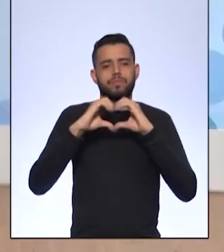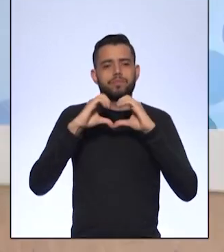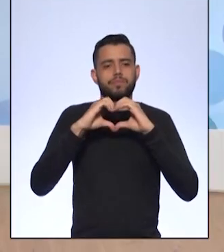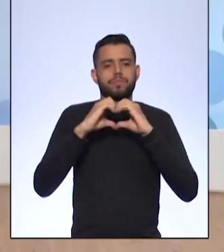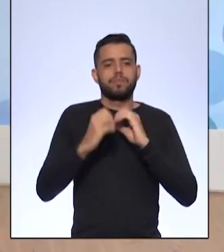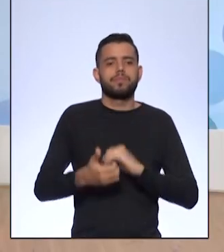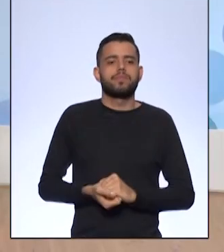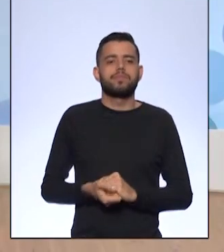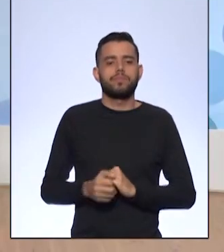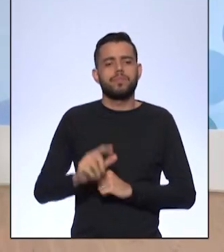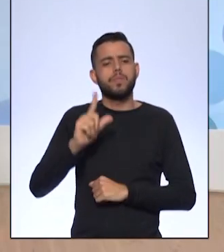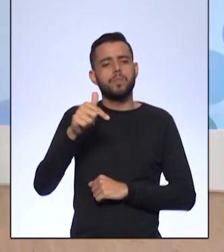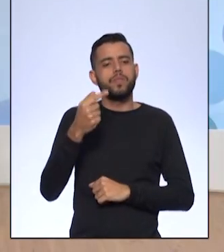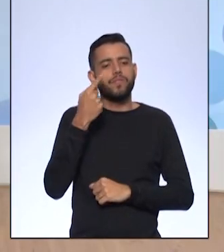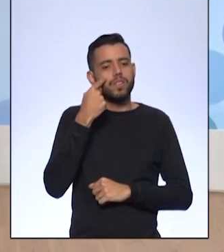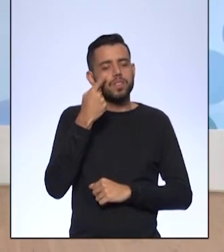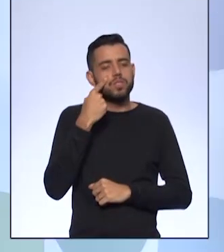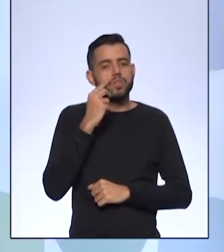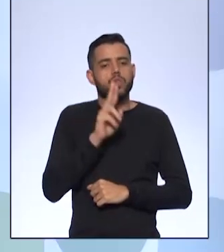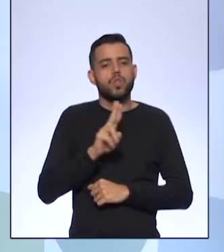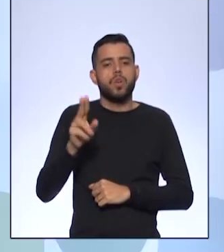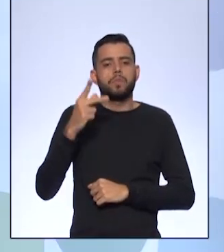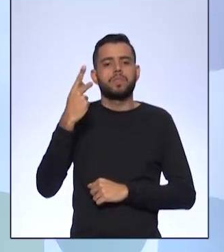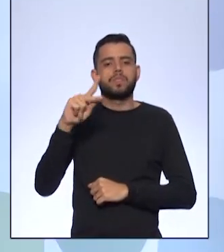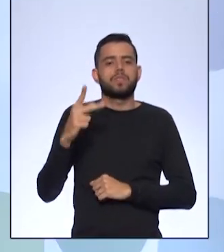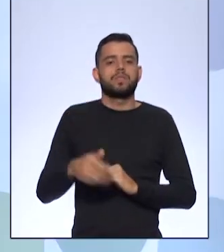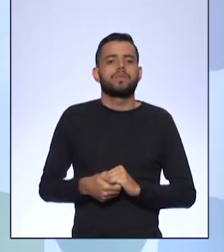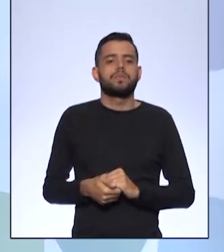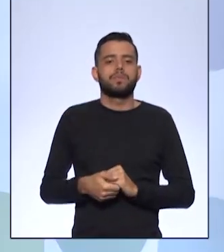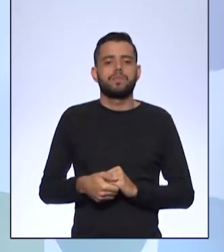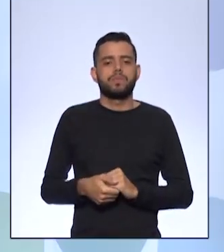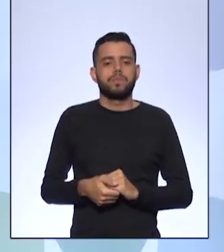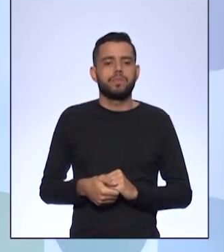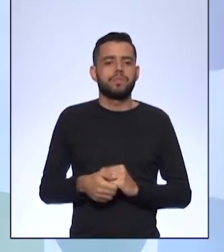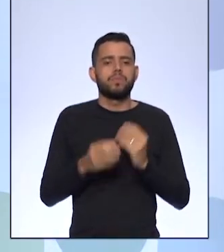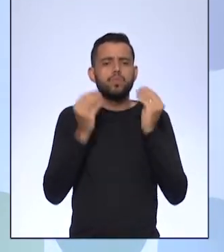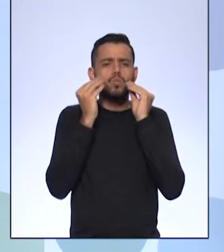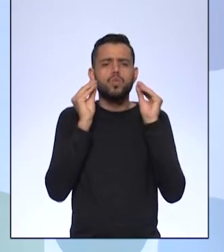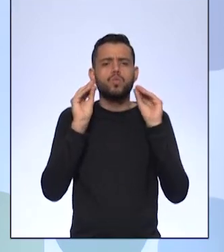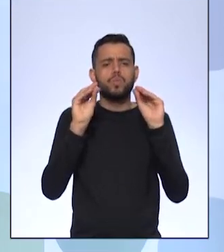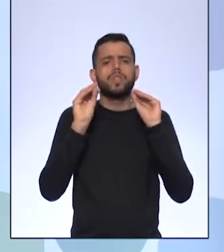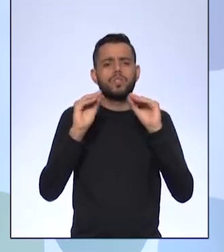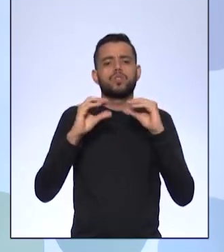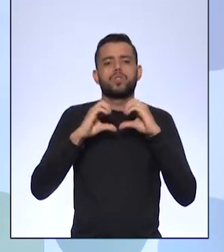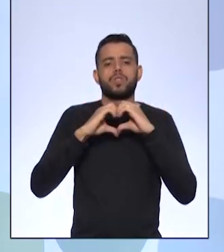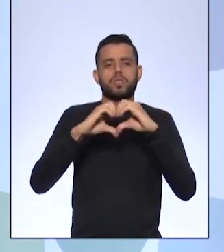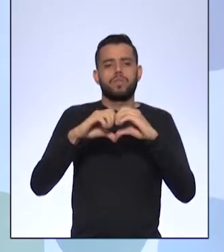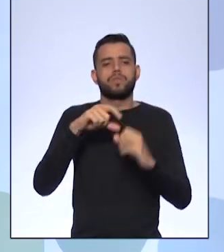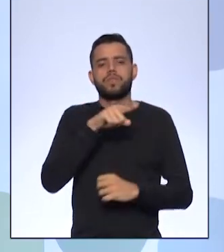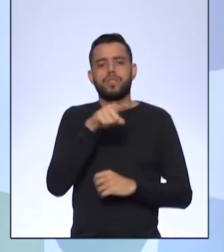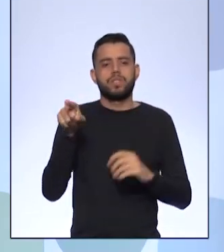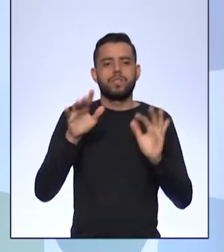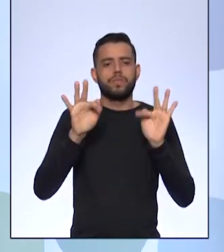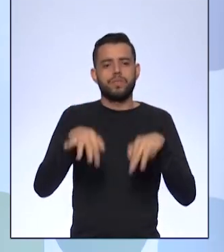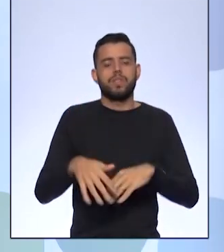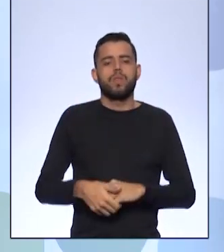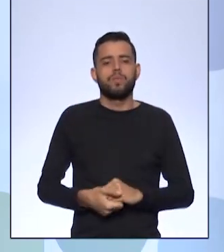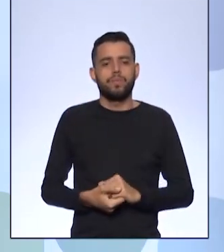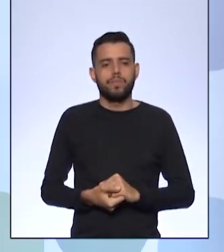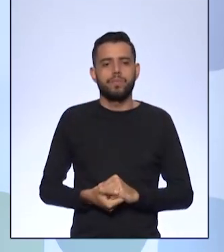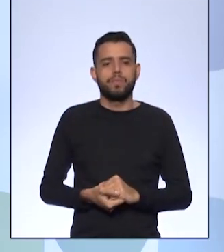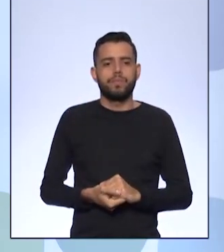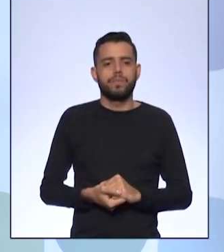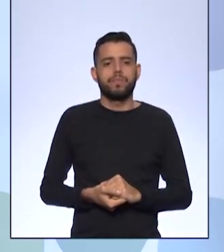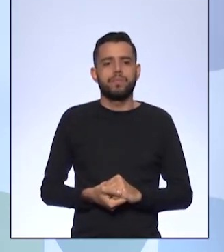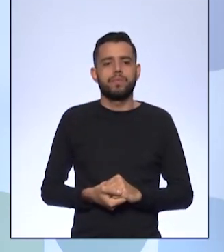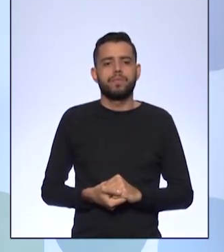Depois eu vejo o seu nome e mando aqui um beijo e um coraçãozinho para você no final.